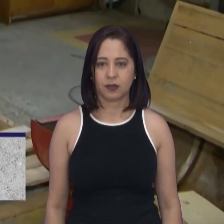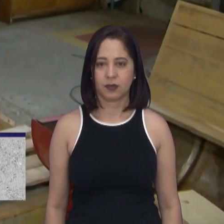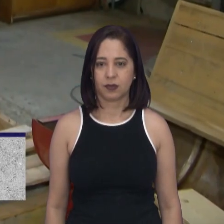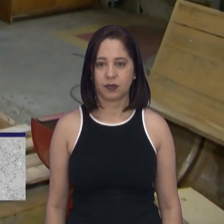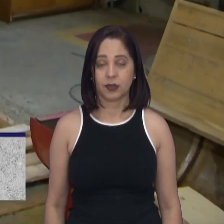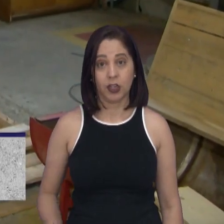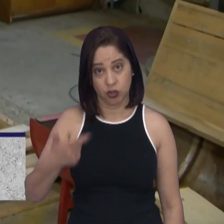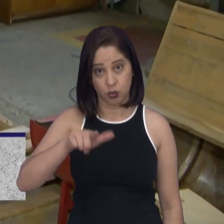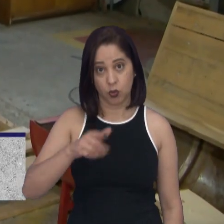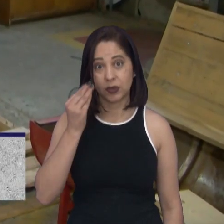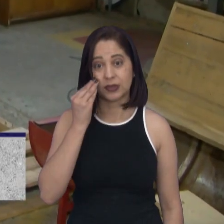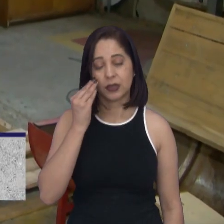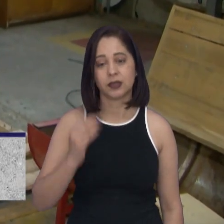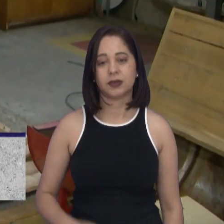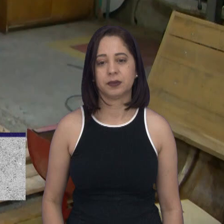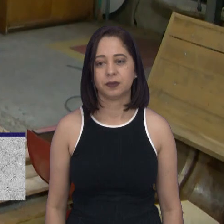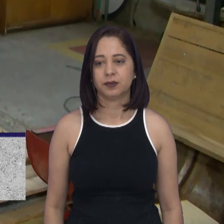Uma vez. Vai.